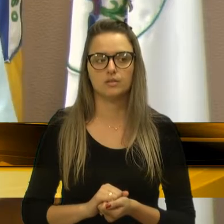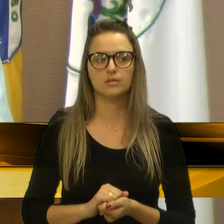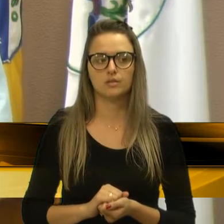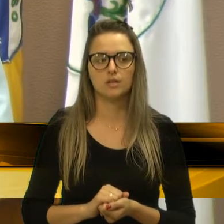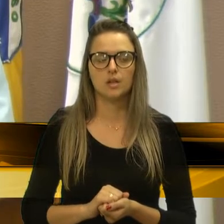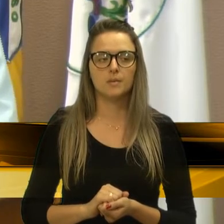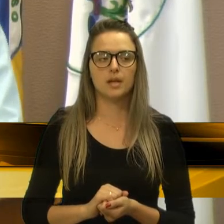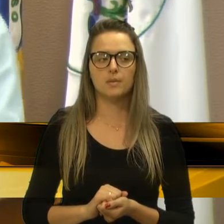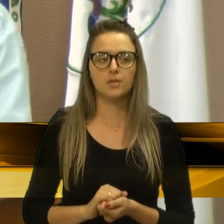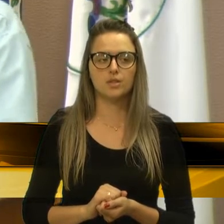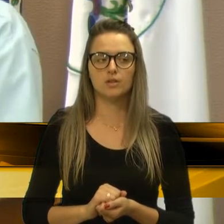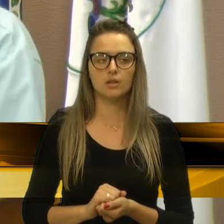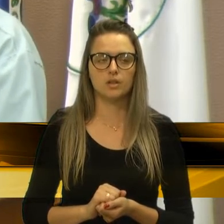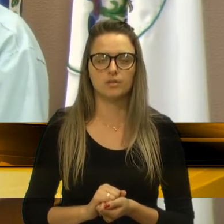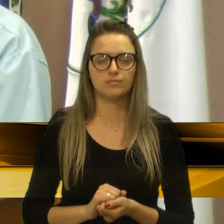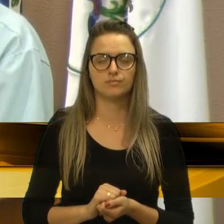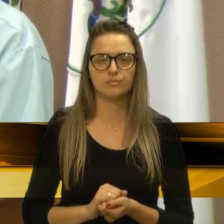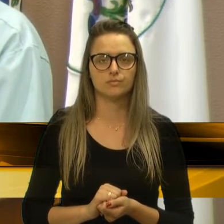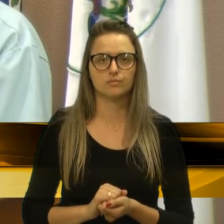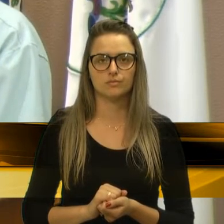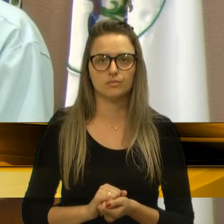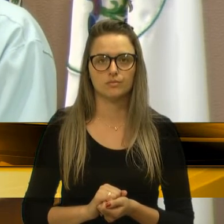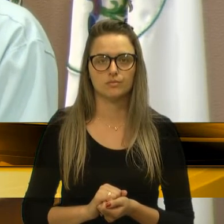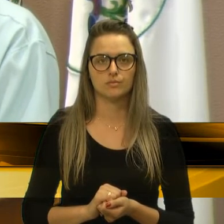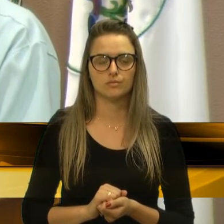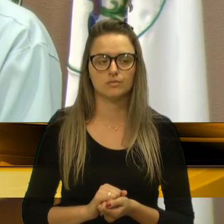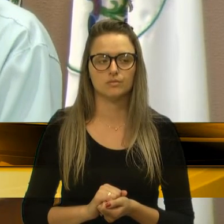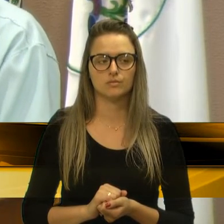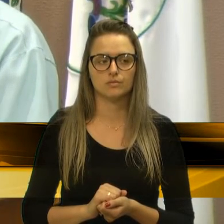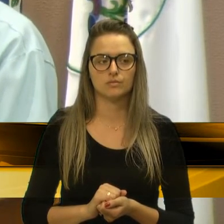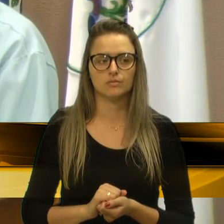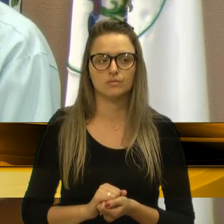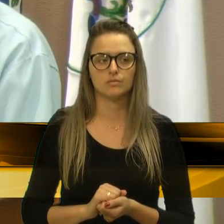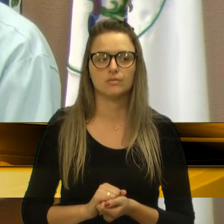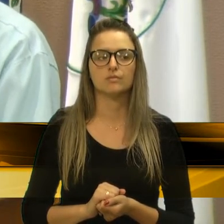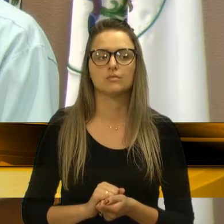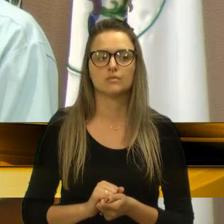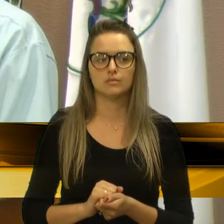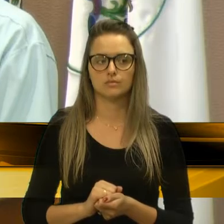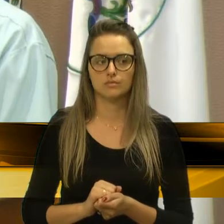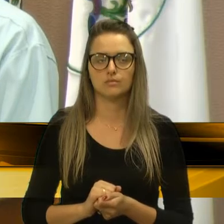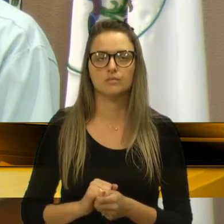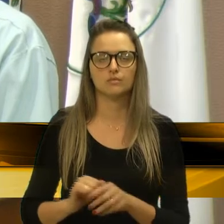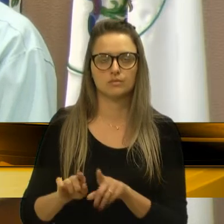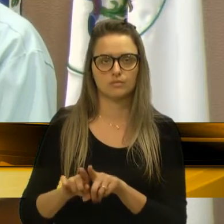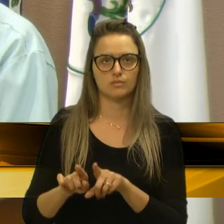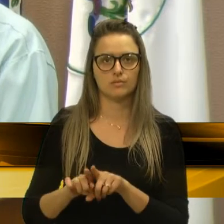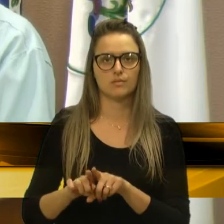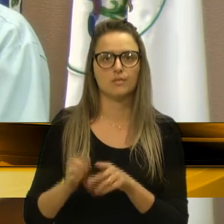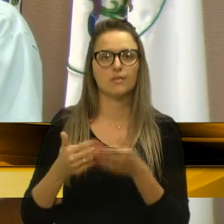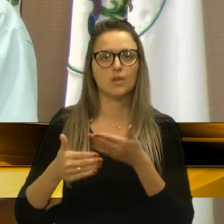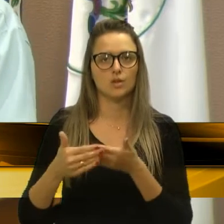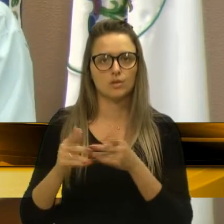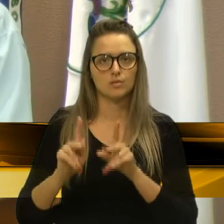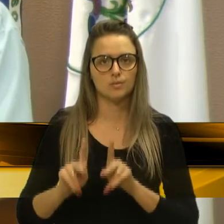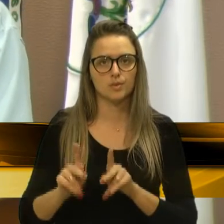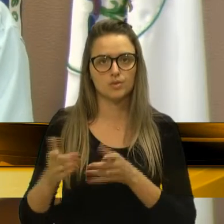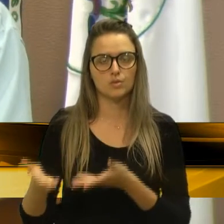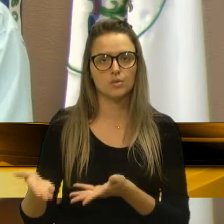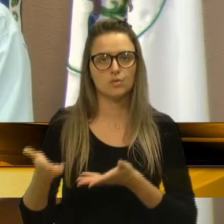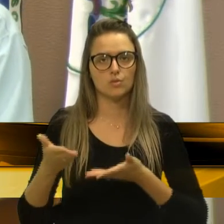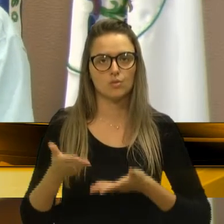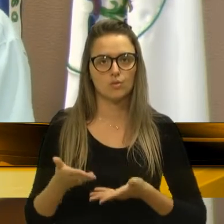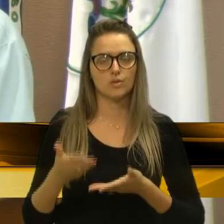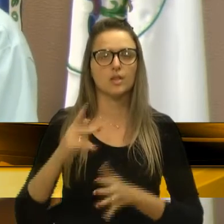vereadores que estão como sempre conversando comunidade foram convidados já como